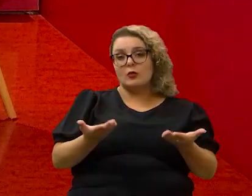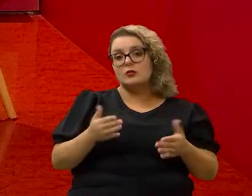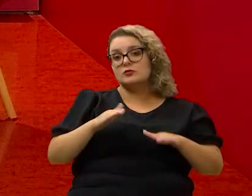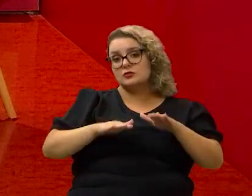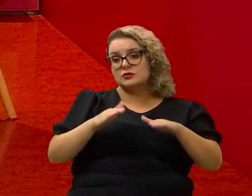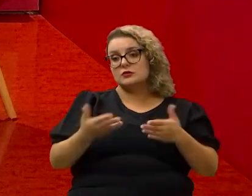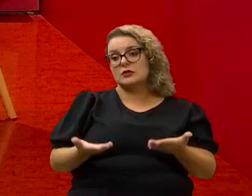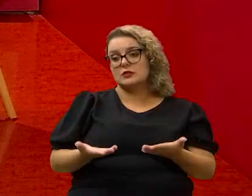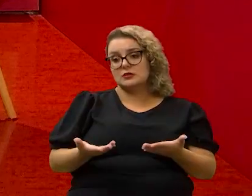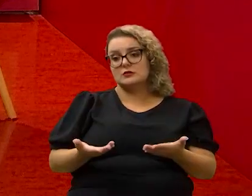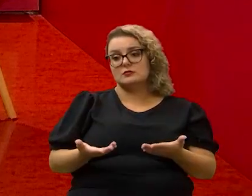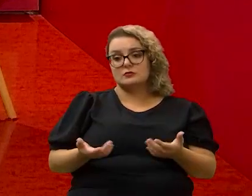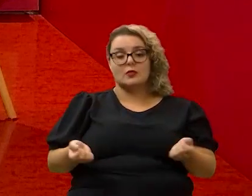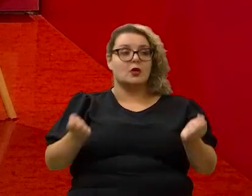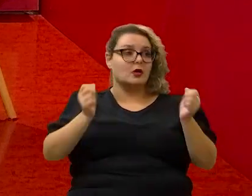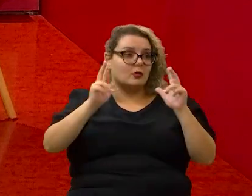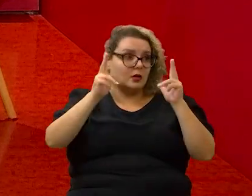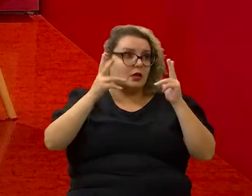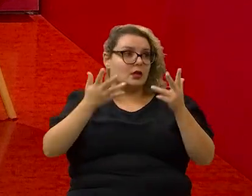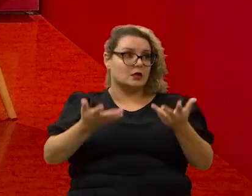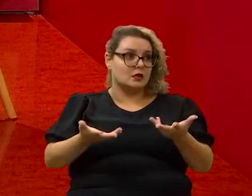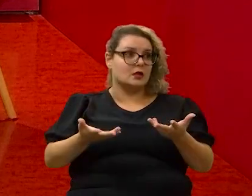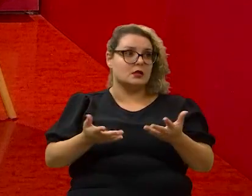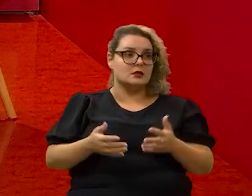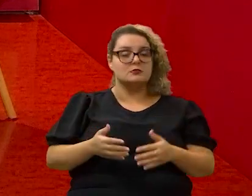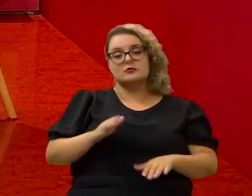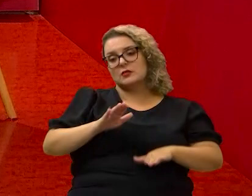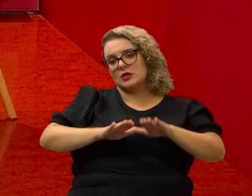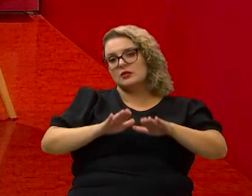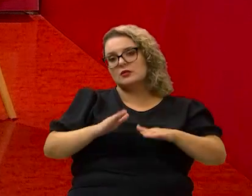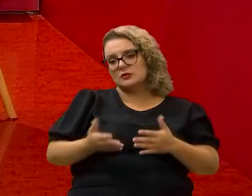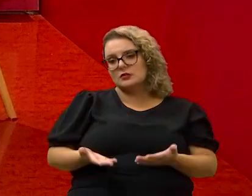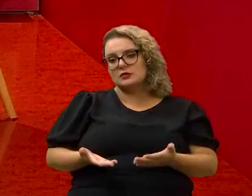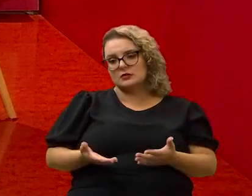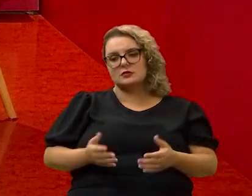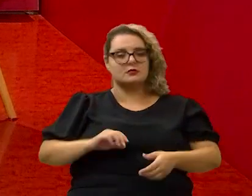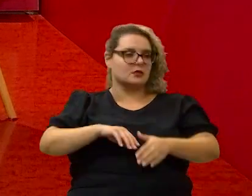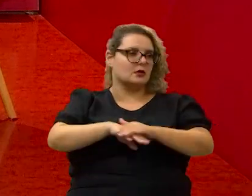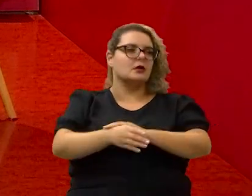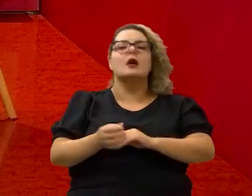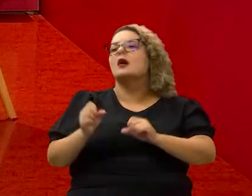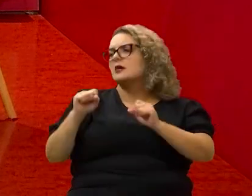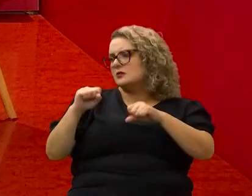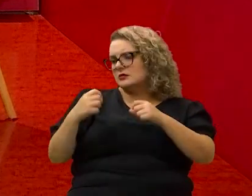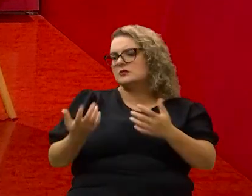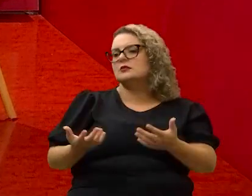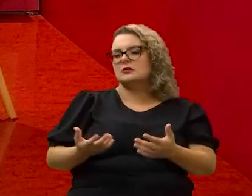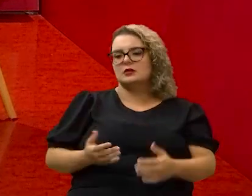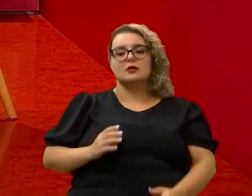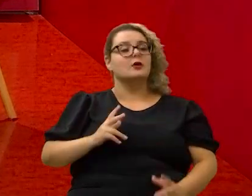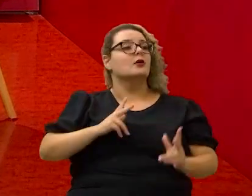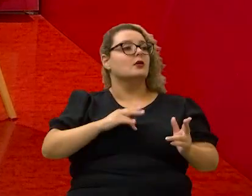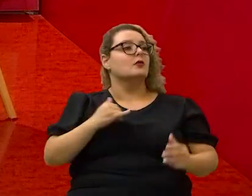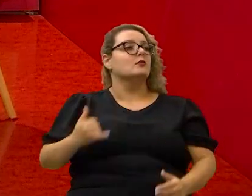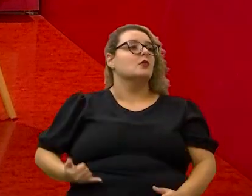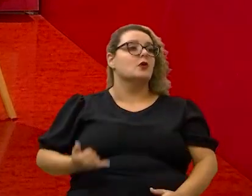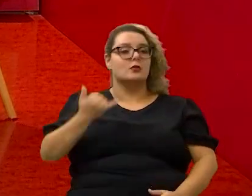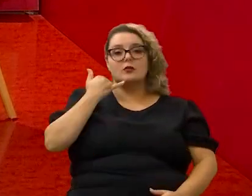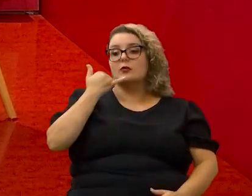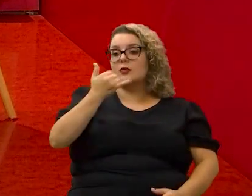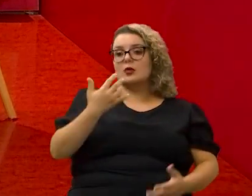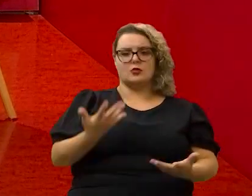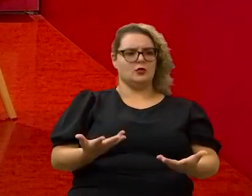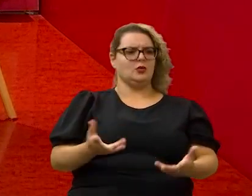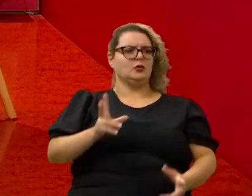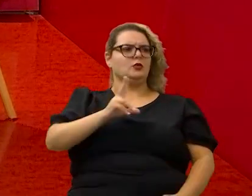talvez seja algo que chame um pouquinho a atenção e tudo mais, daqui a pouco todo mundo vai... Sim, vai acabar igual quando lançou o celular, né? Sim, puxa vida,